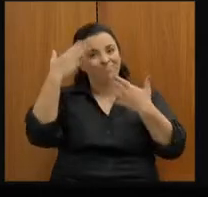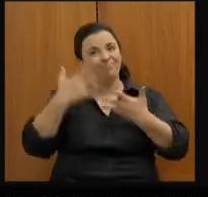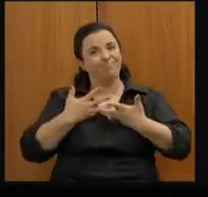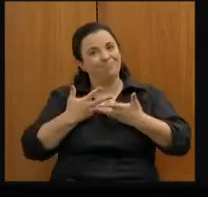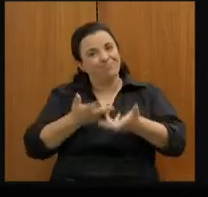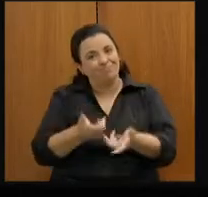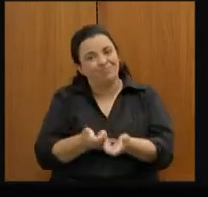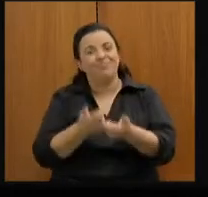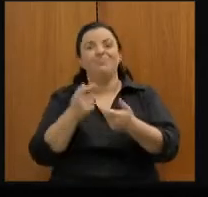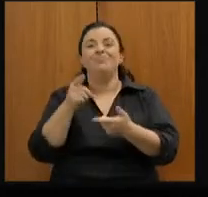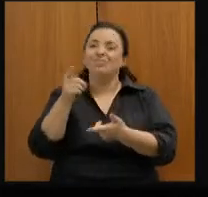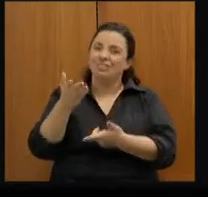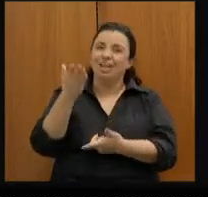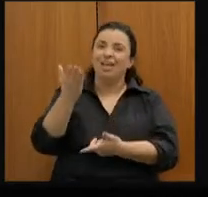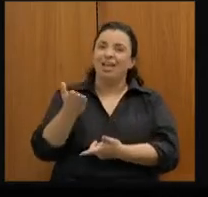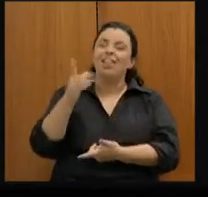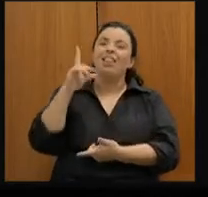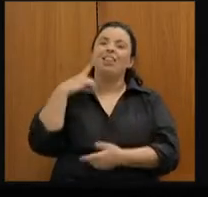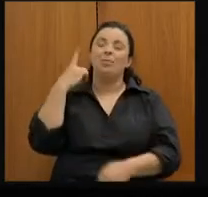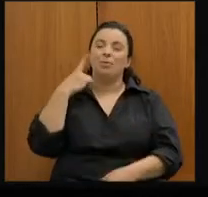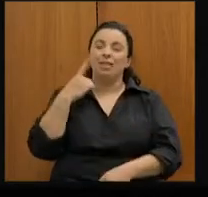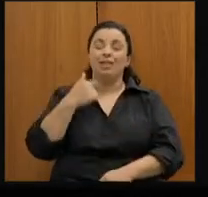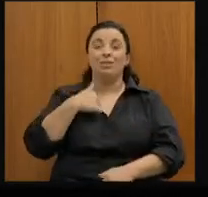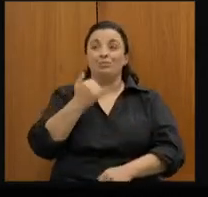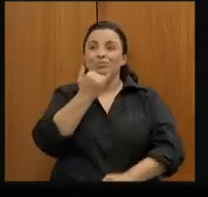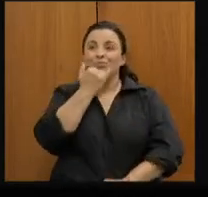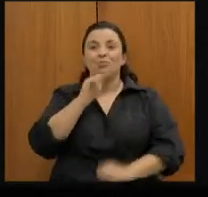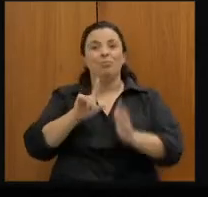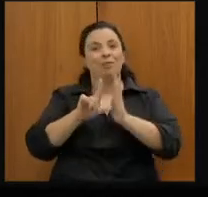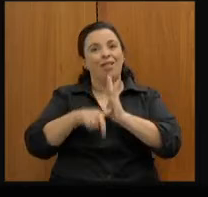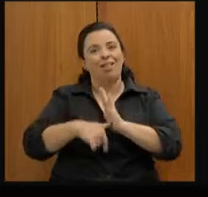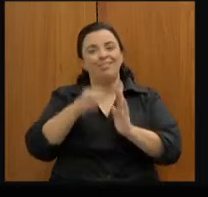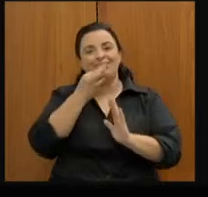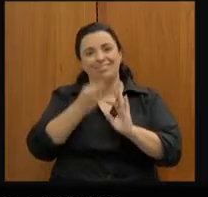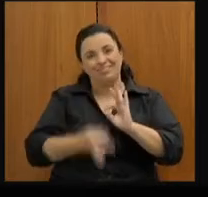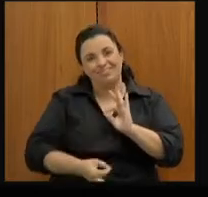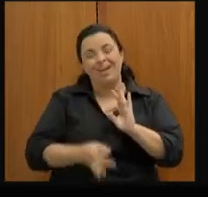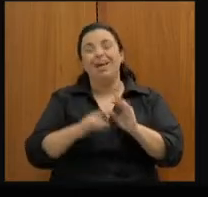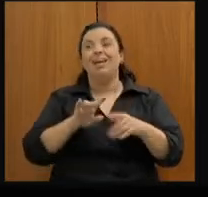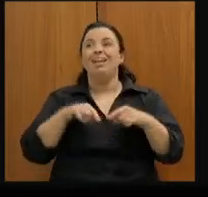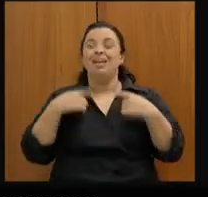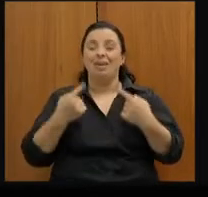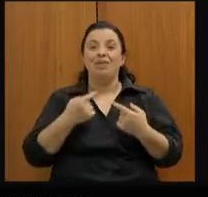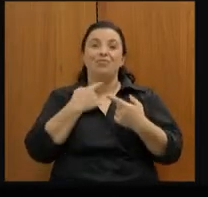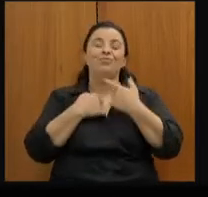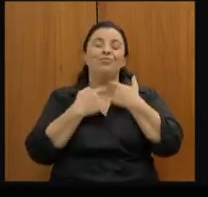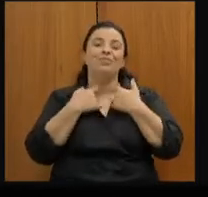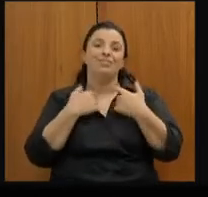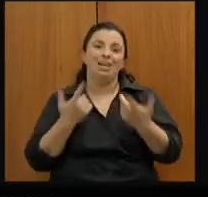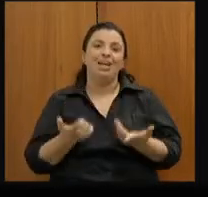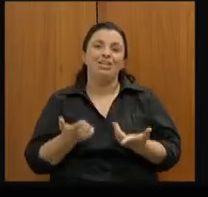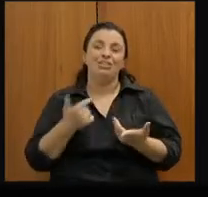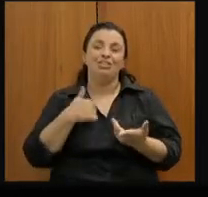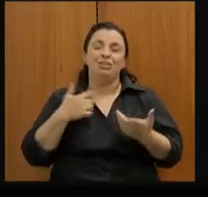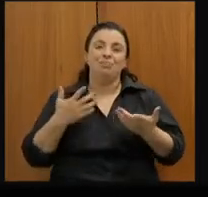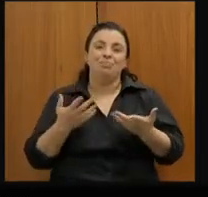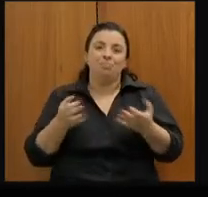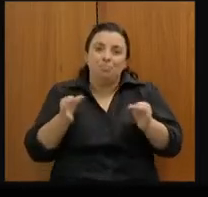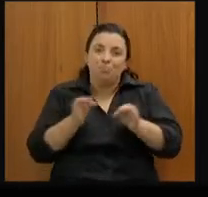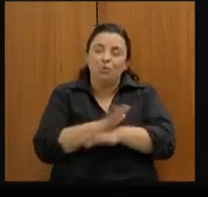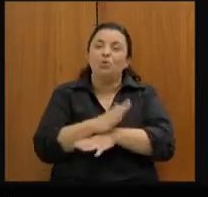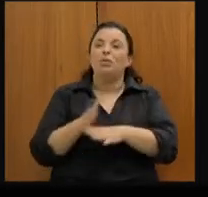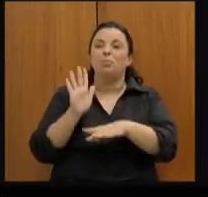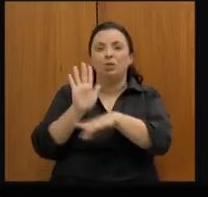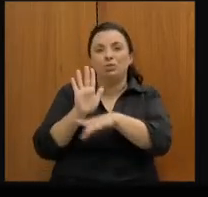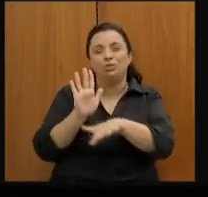convite deputada peço desculpa se me estendi e a minha vontade de estar à disposição e